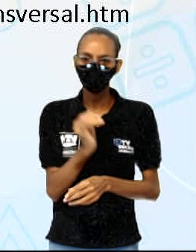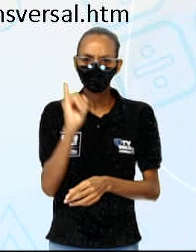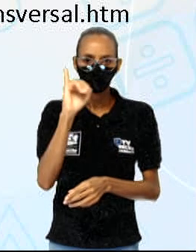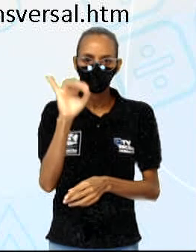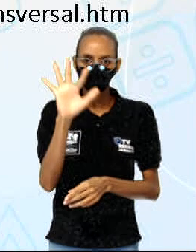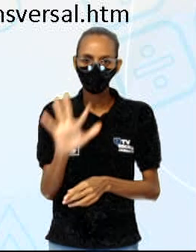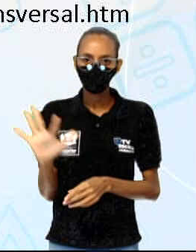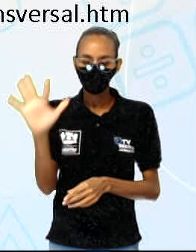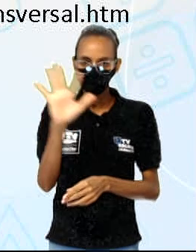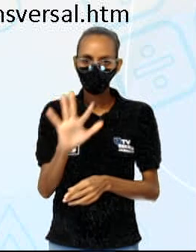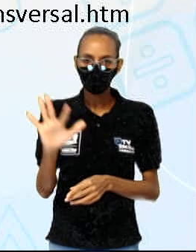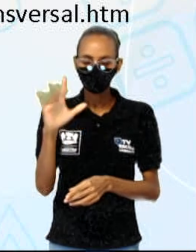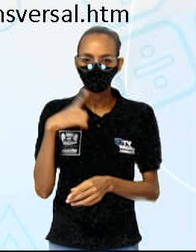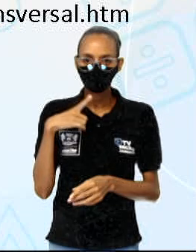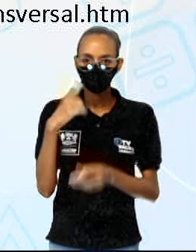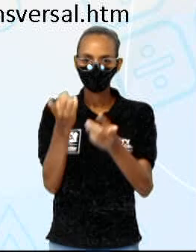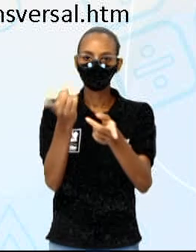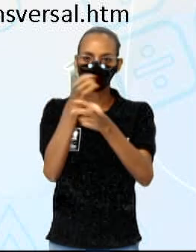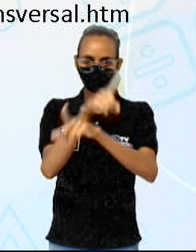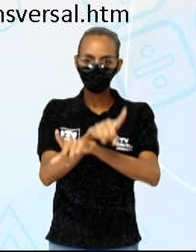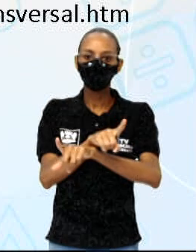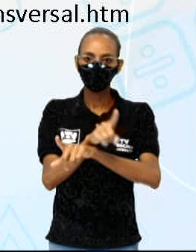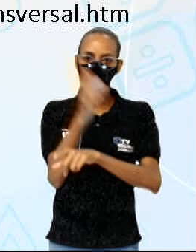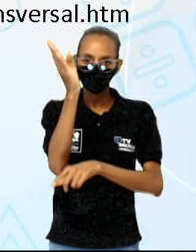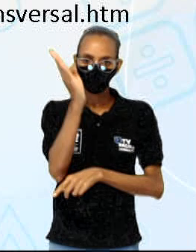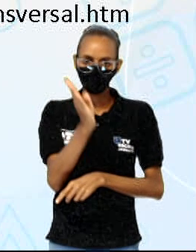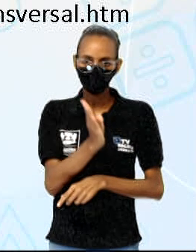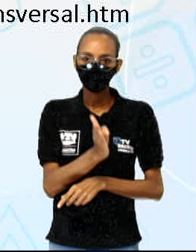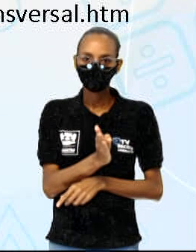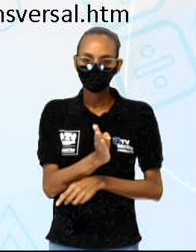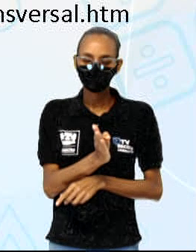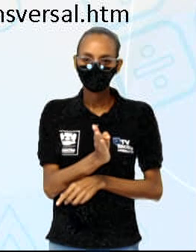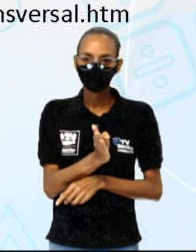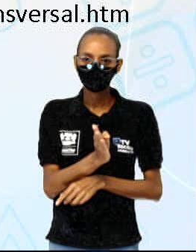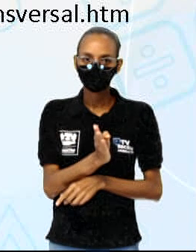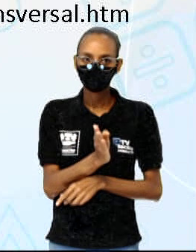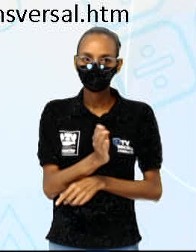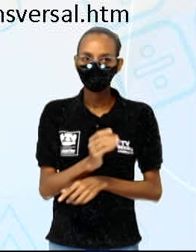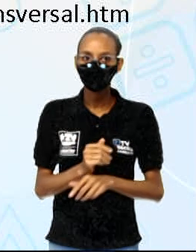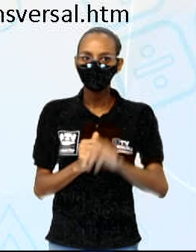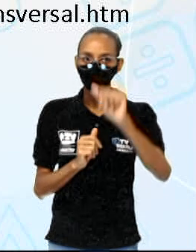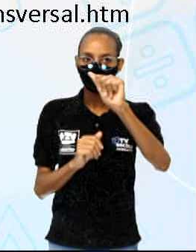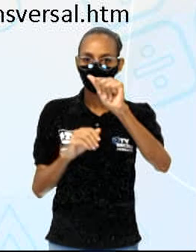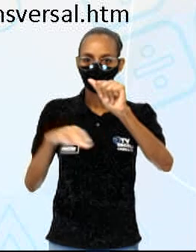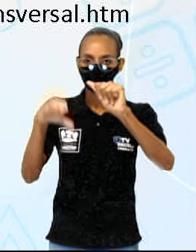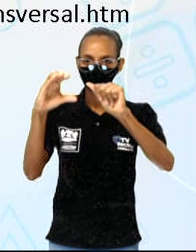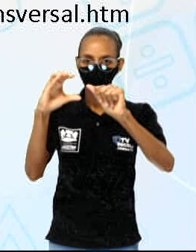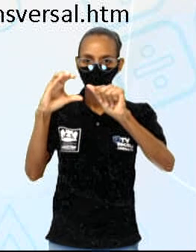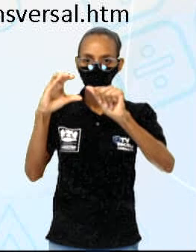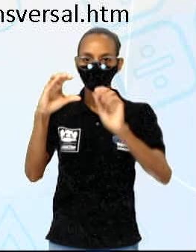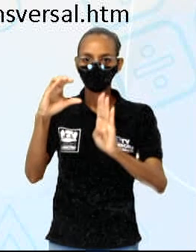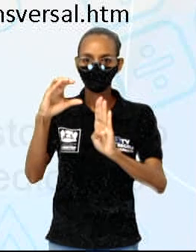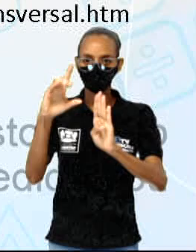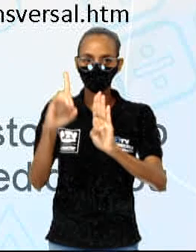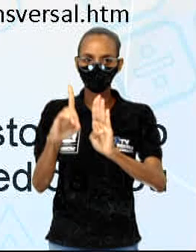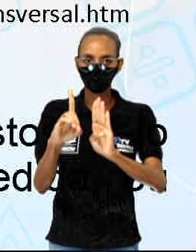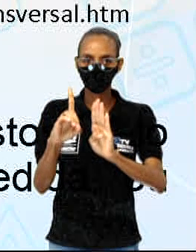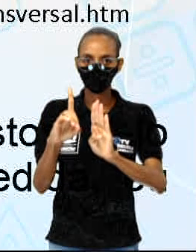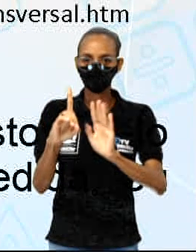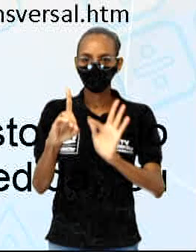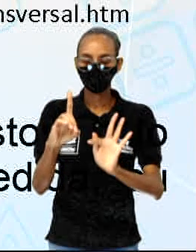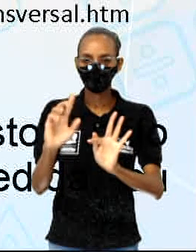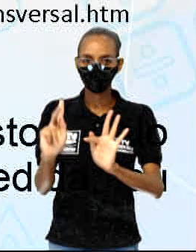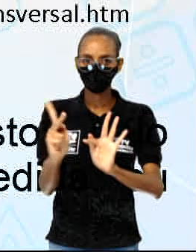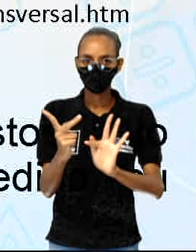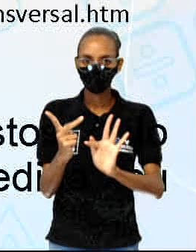eles estão em lados opostos da reta. A e C, B e D, E e G e F e